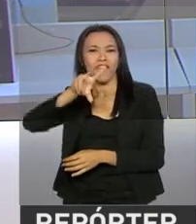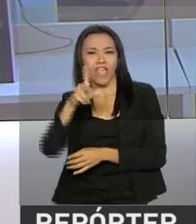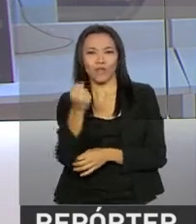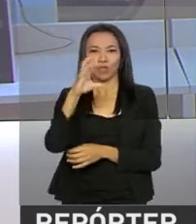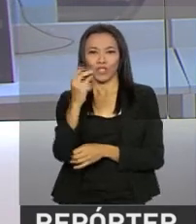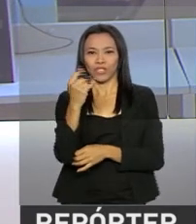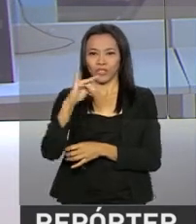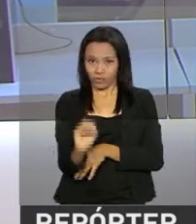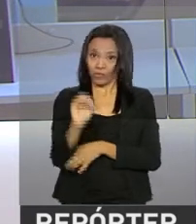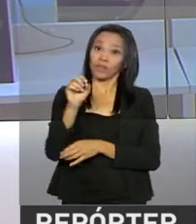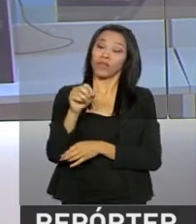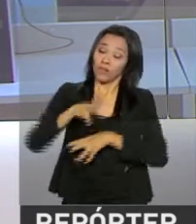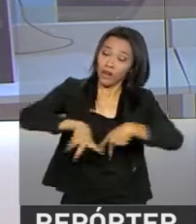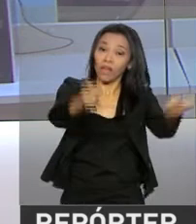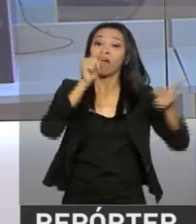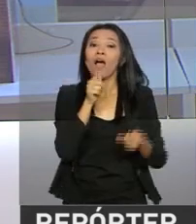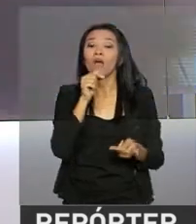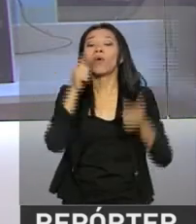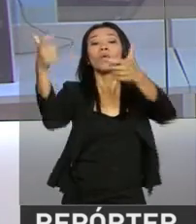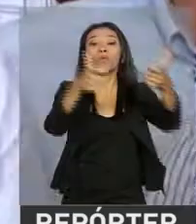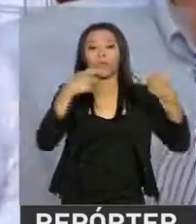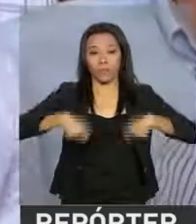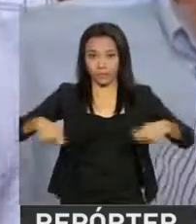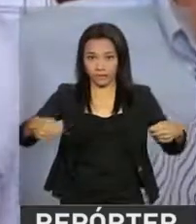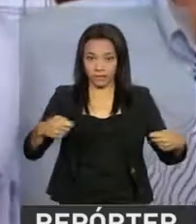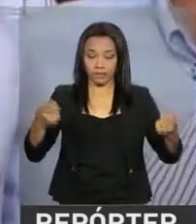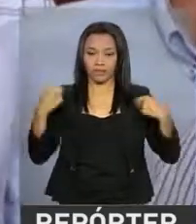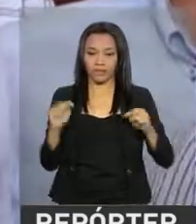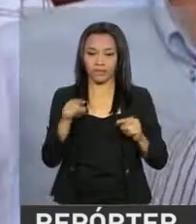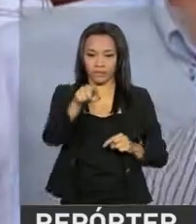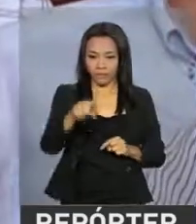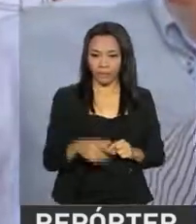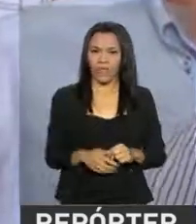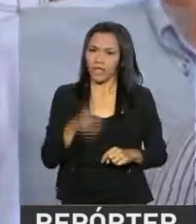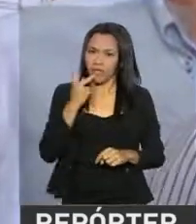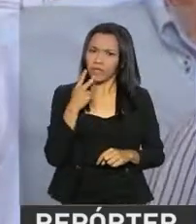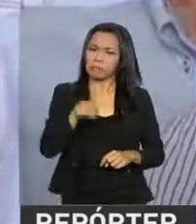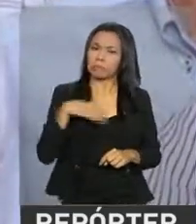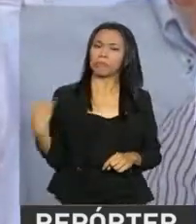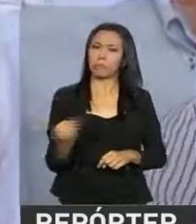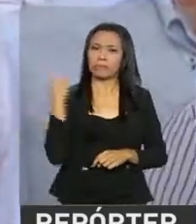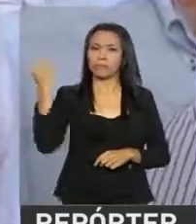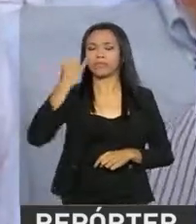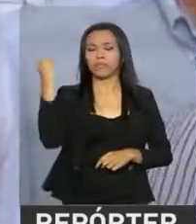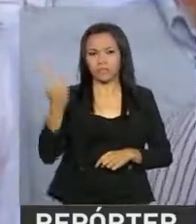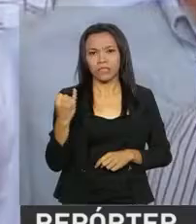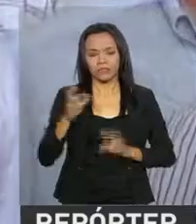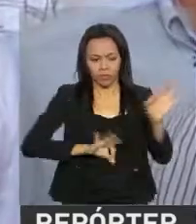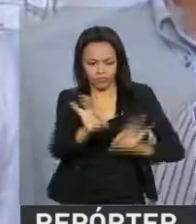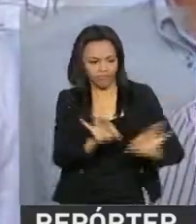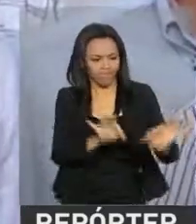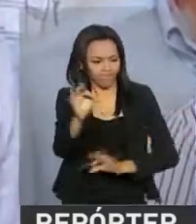e chegar a quem mais precisa a obra avançar diz uma obra importantíssima pensada há praticamente